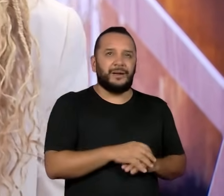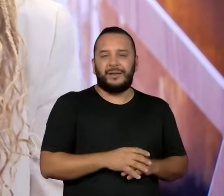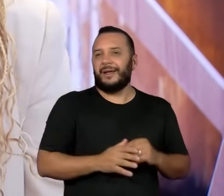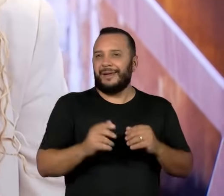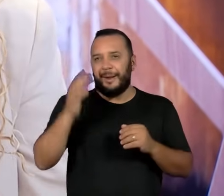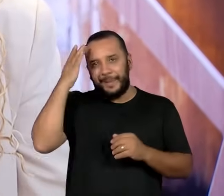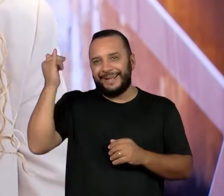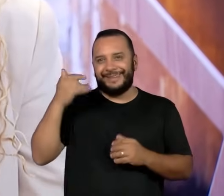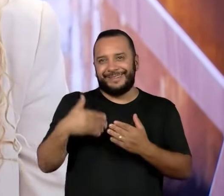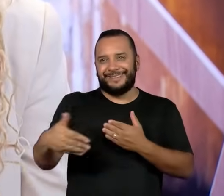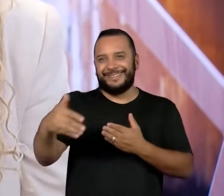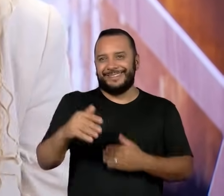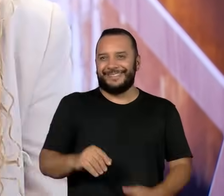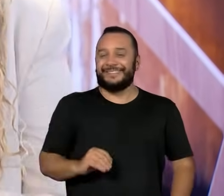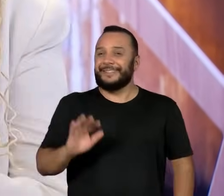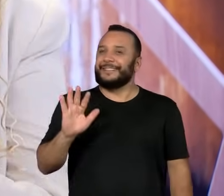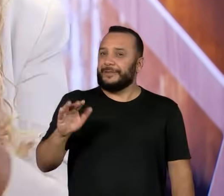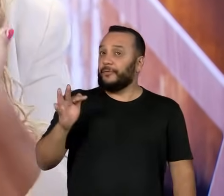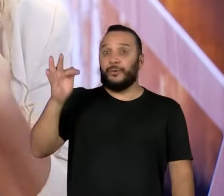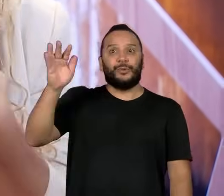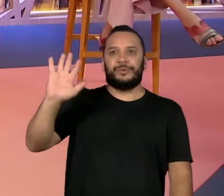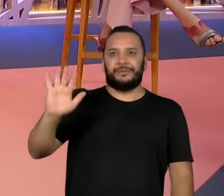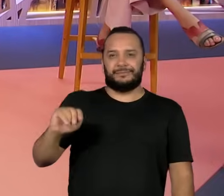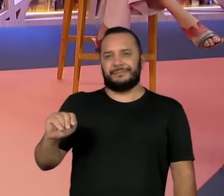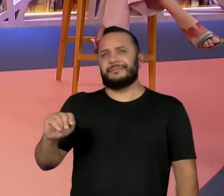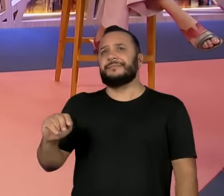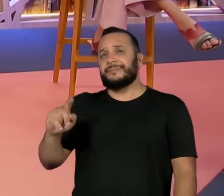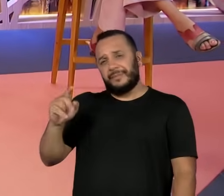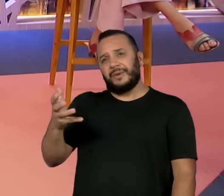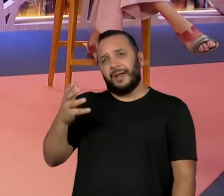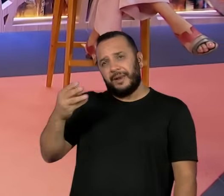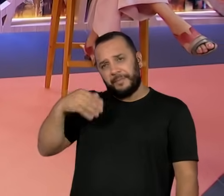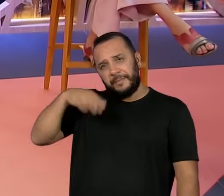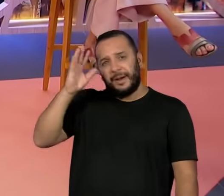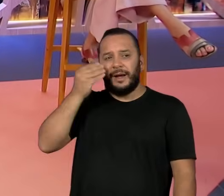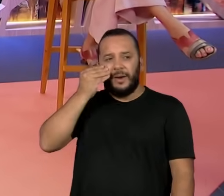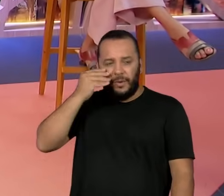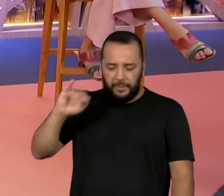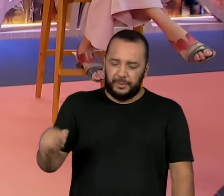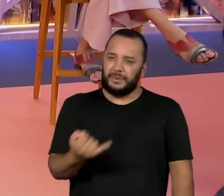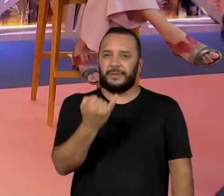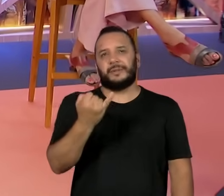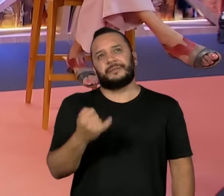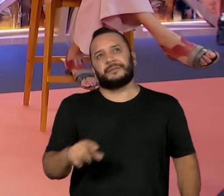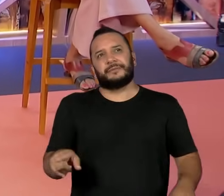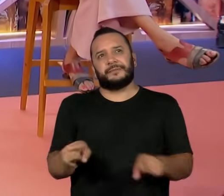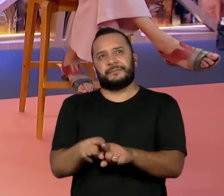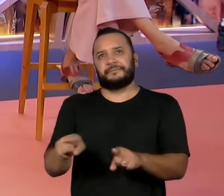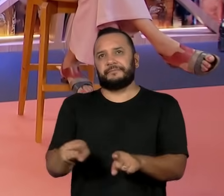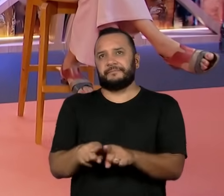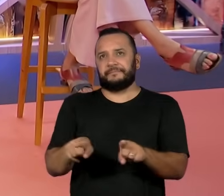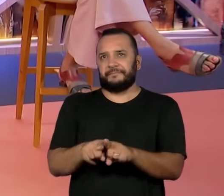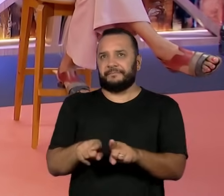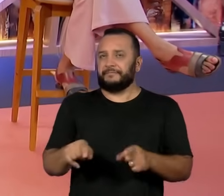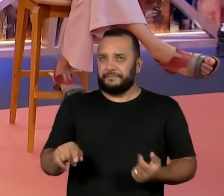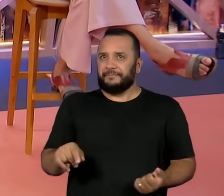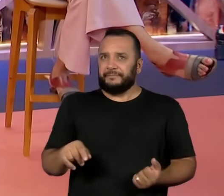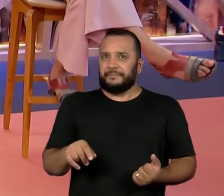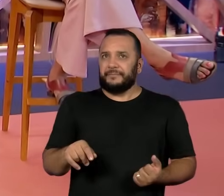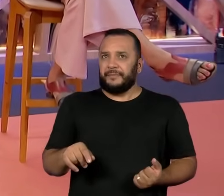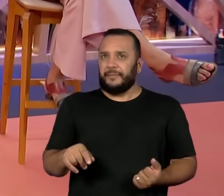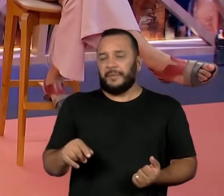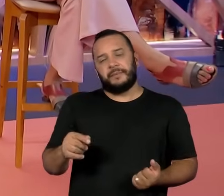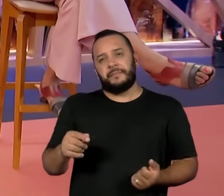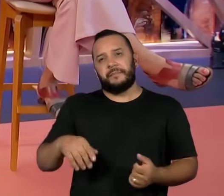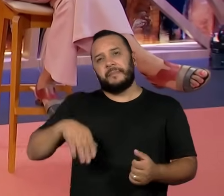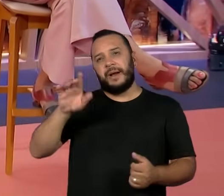né, Cris? Eu enxergo, sem dúvida, com essa promoção de mais oportunidades, e também do nosso lado, né, um